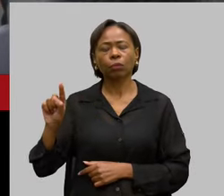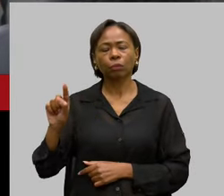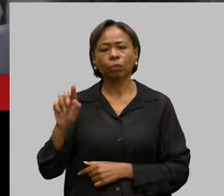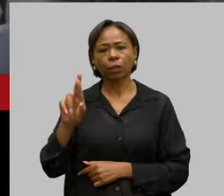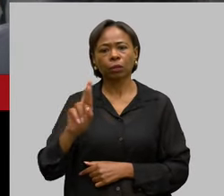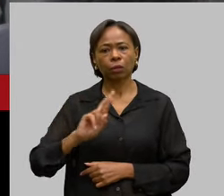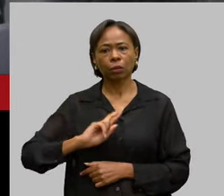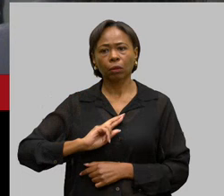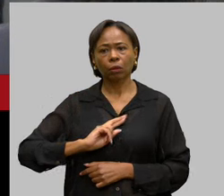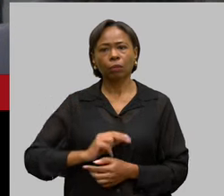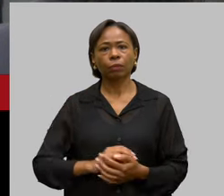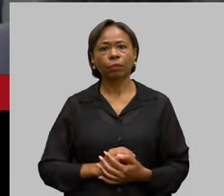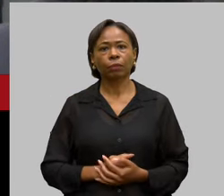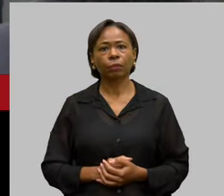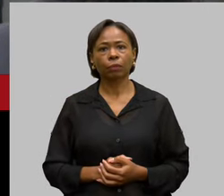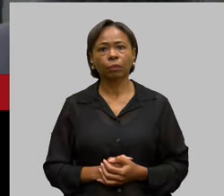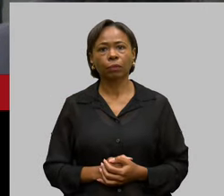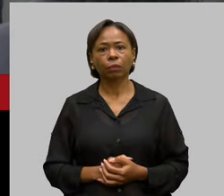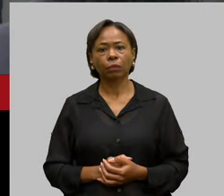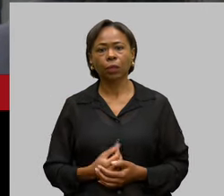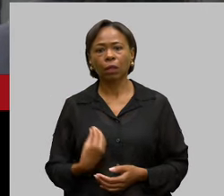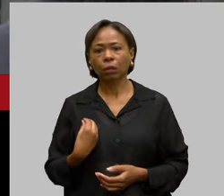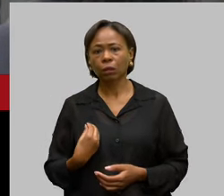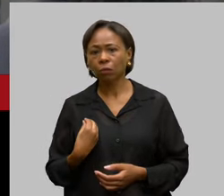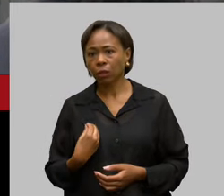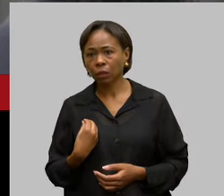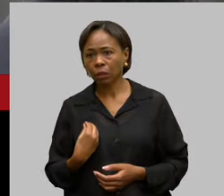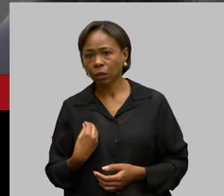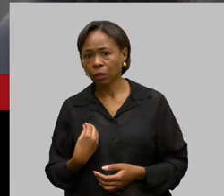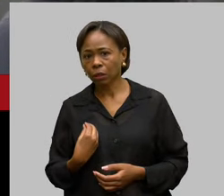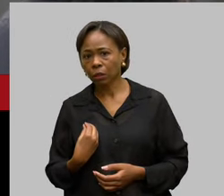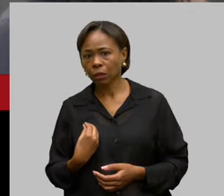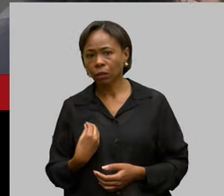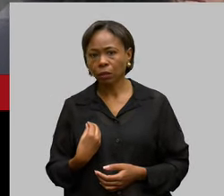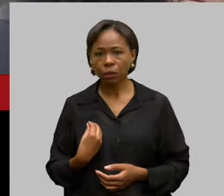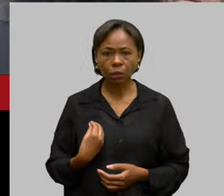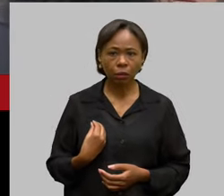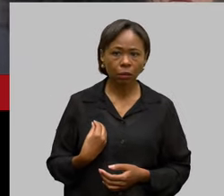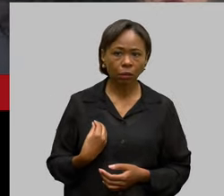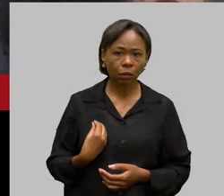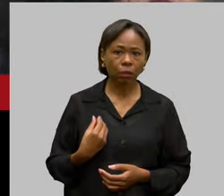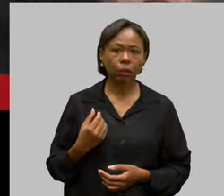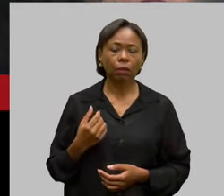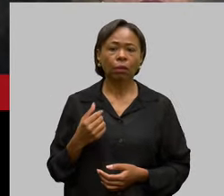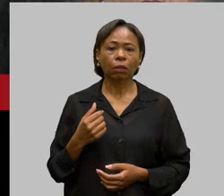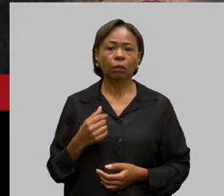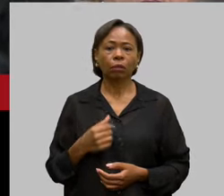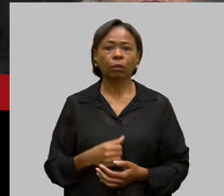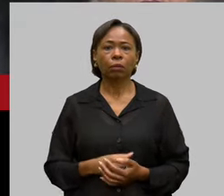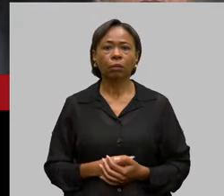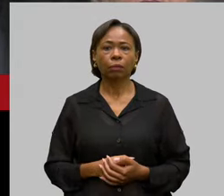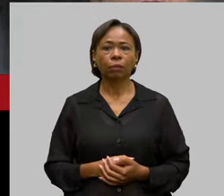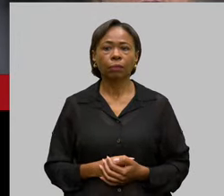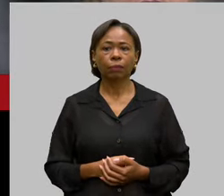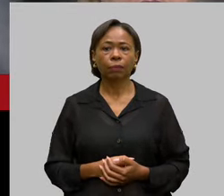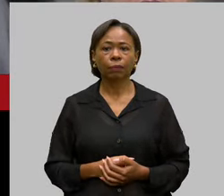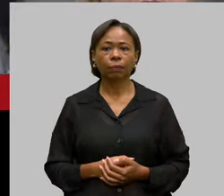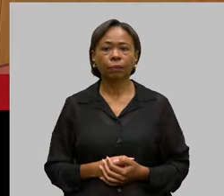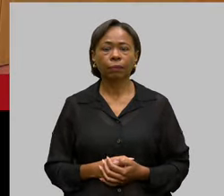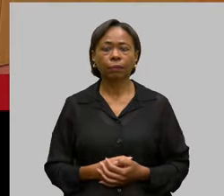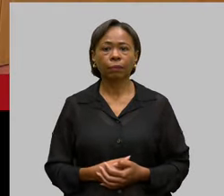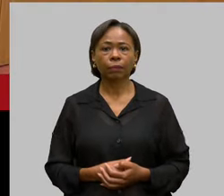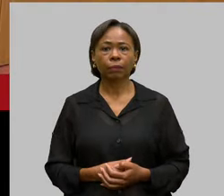Carlos ele tá aí ainda ali João